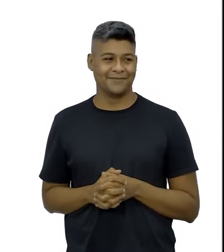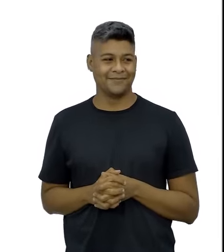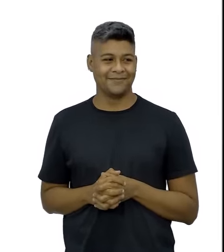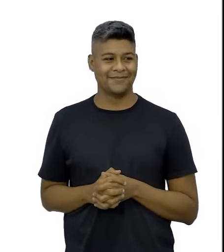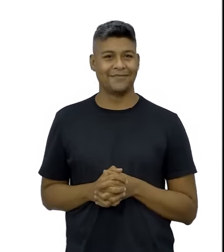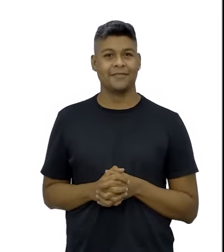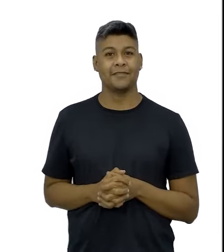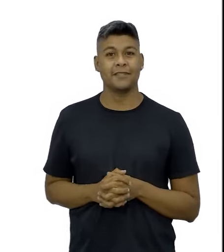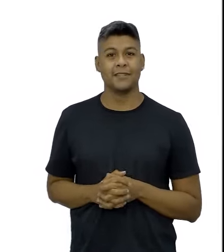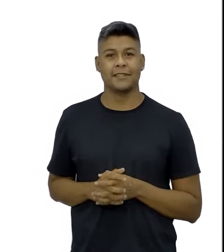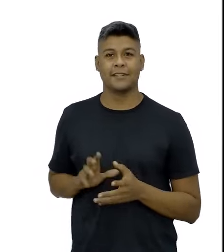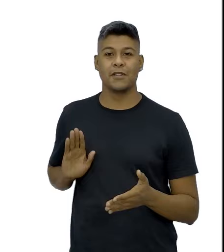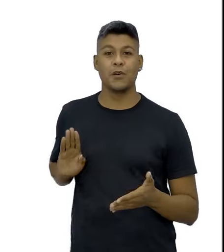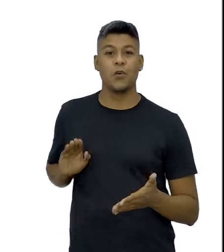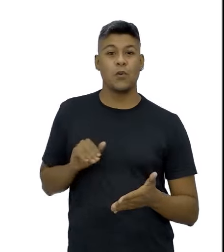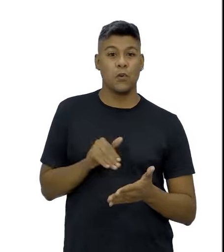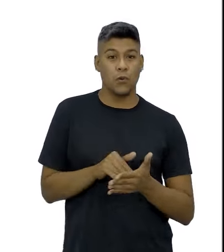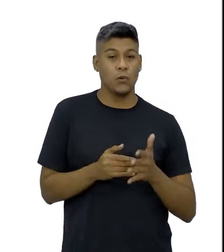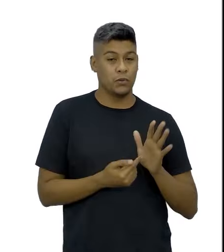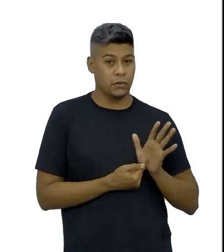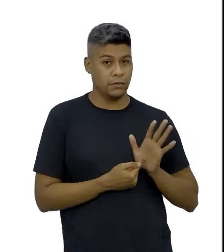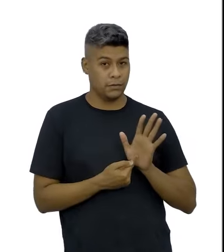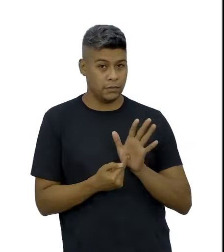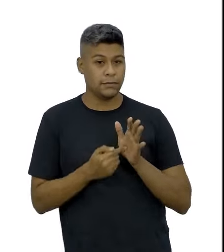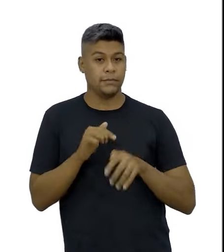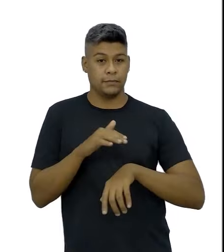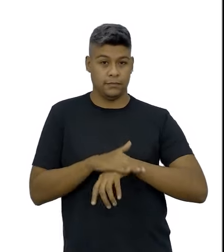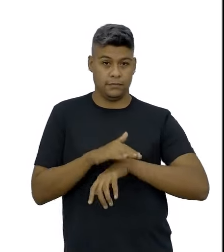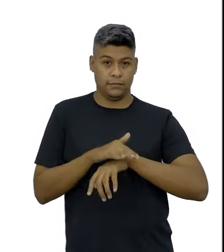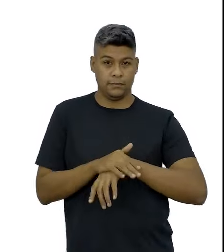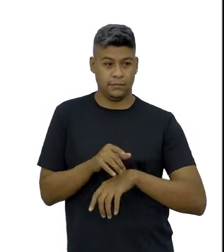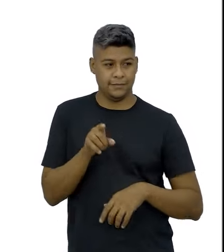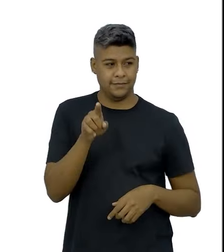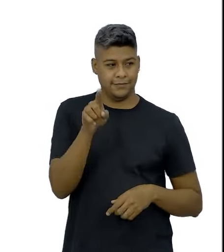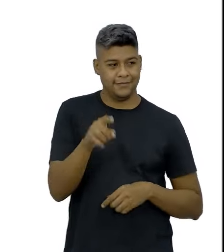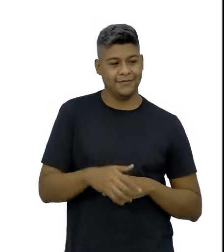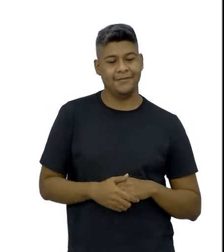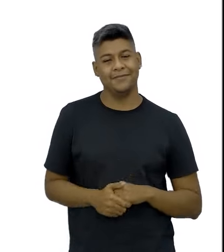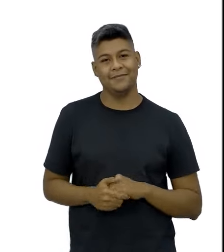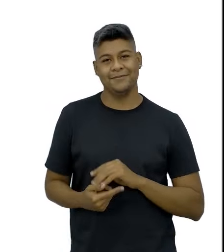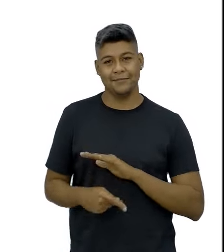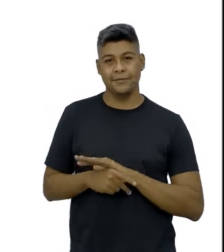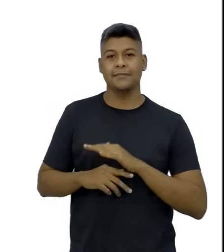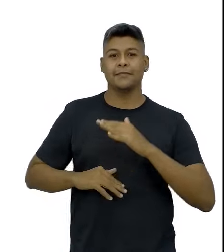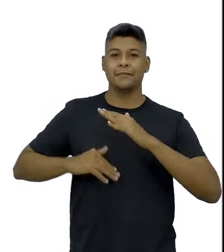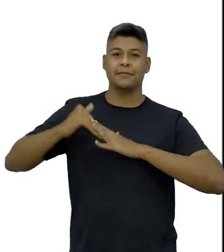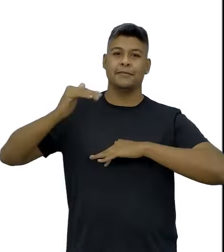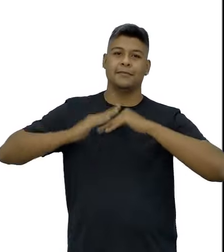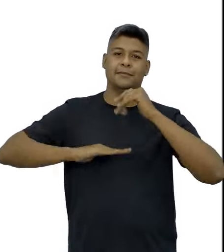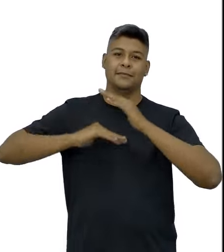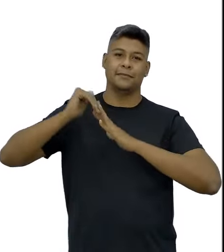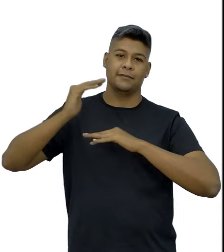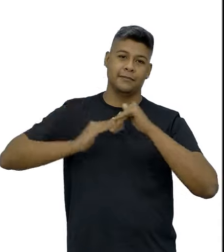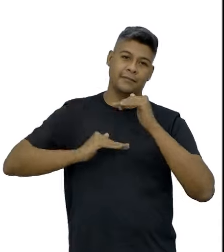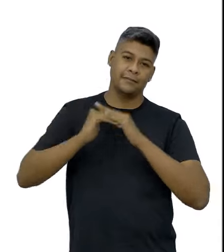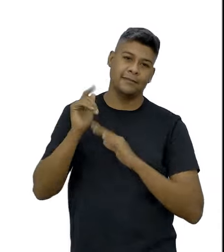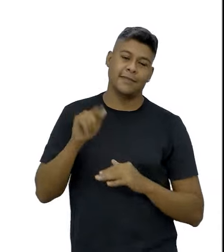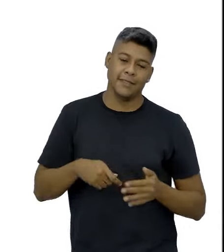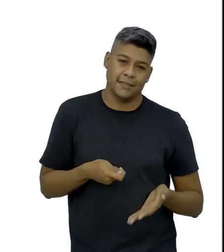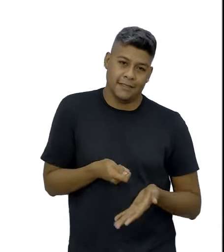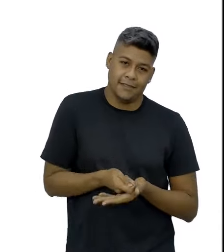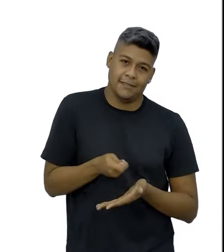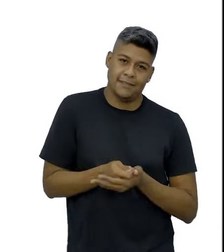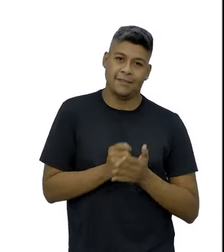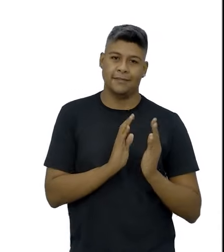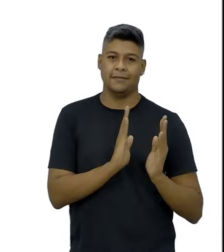Agora, um último destaque que eu gostaria de fazer com vocês, que é acerca das habilidades essenciais que são exploradas